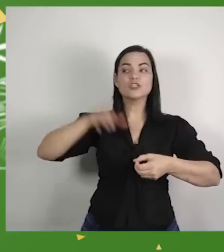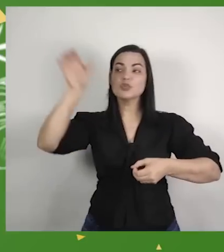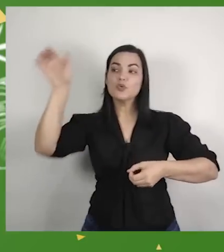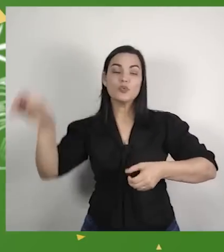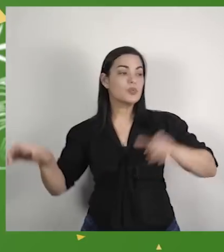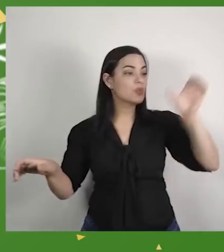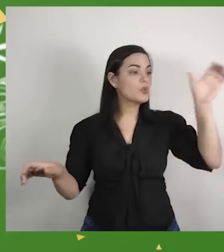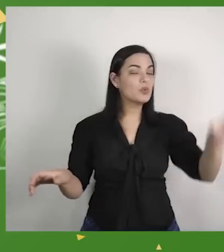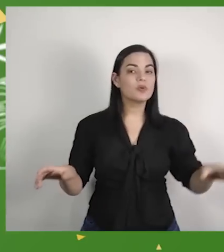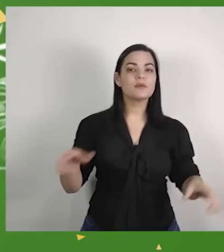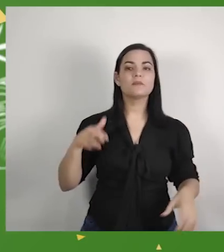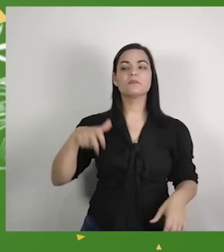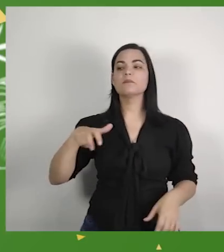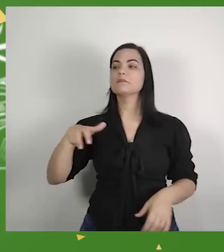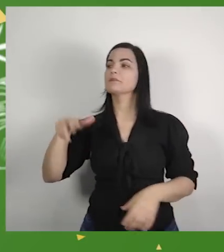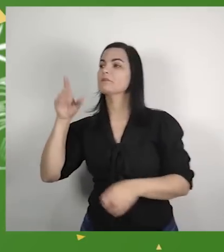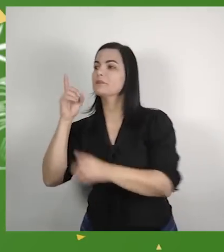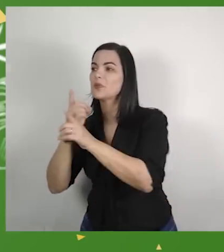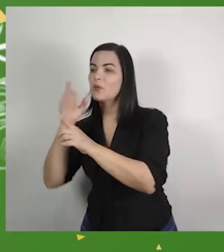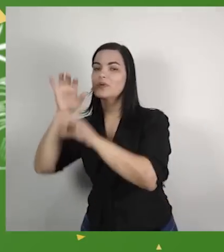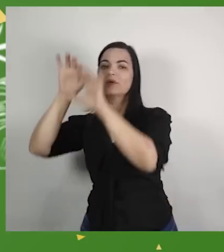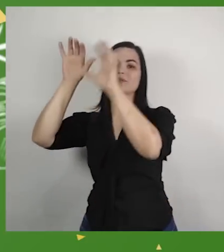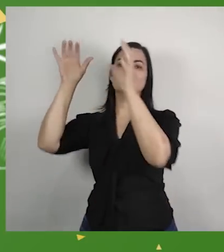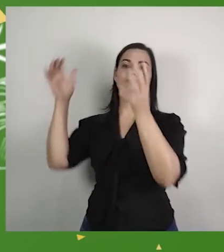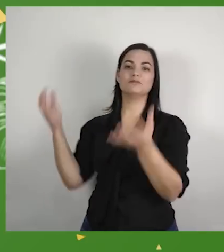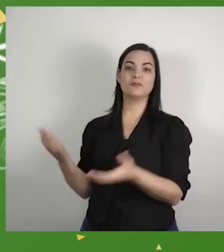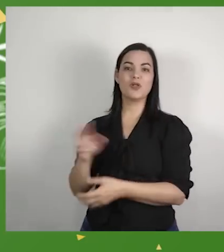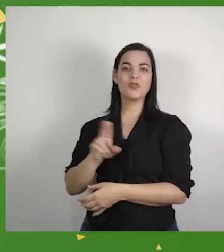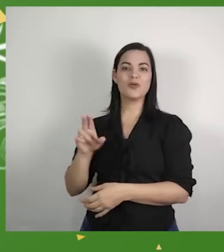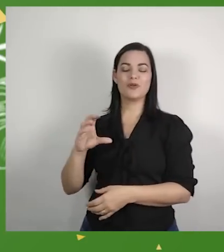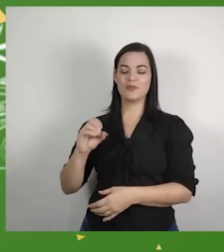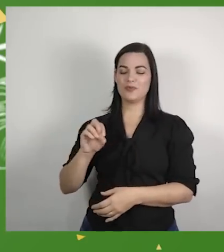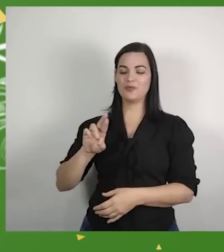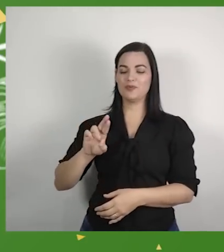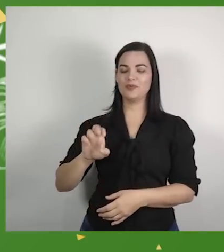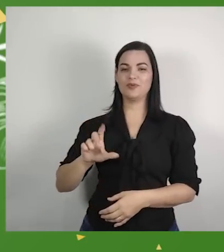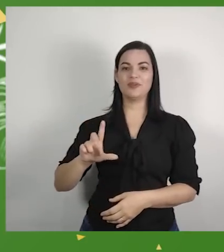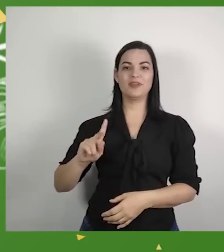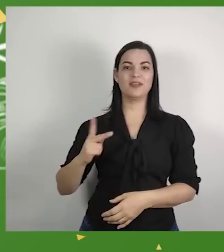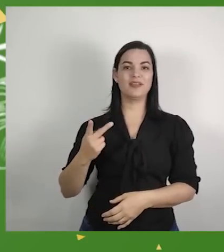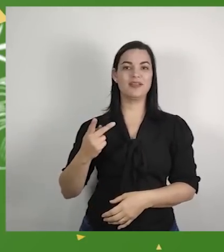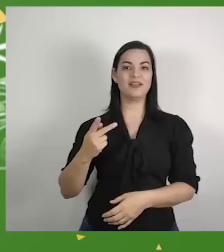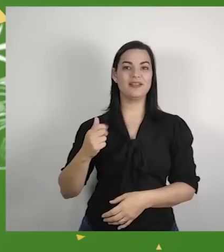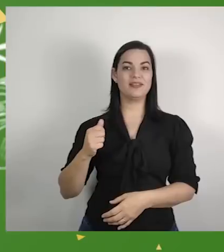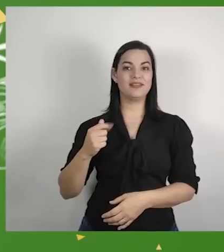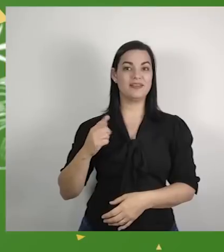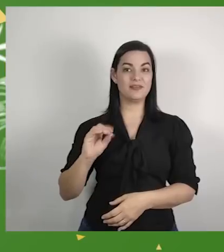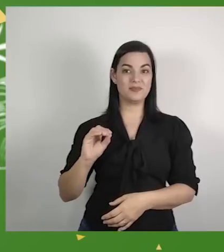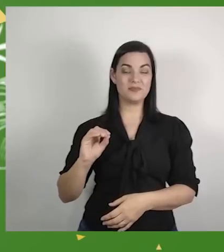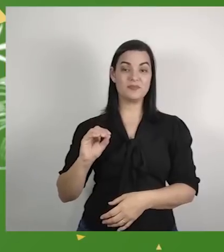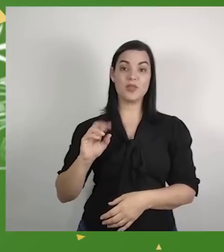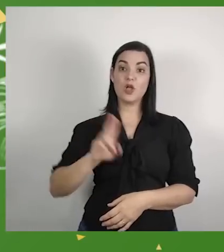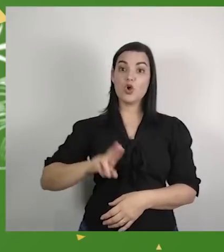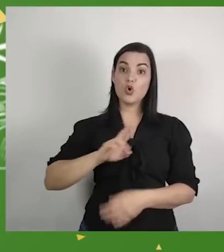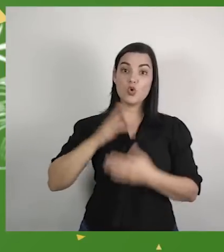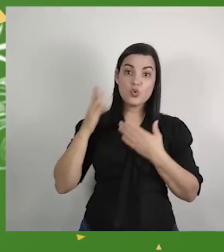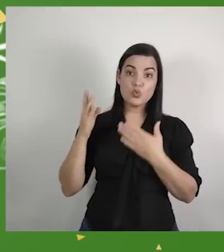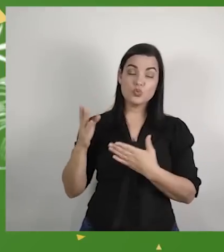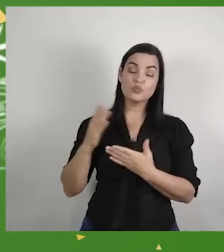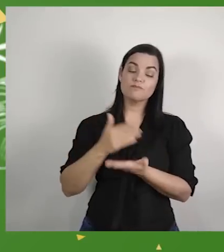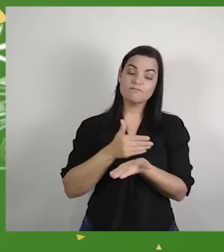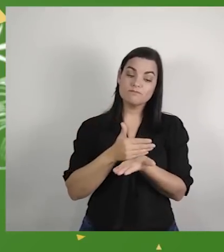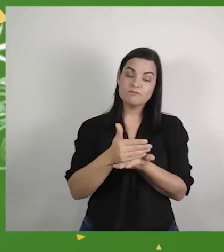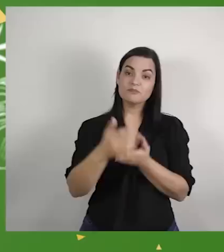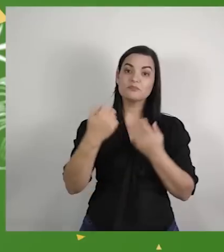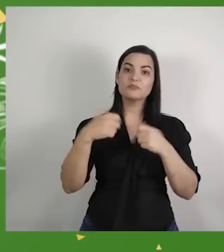cidade. Então, em todos os lugares nós encontrávamos esse telefone chamado de orelhão. Para usar,